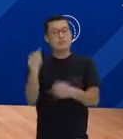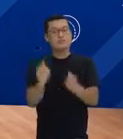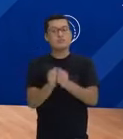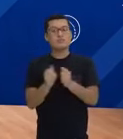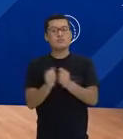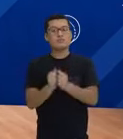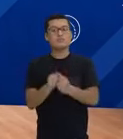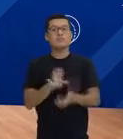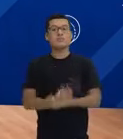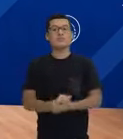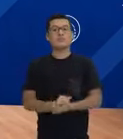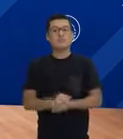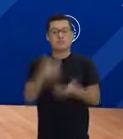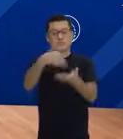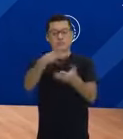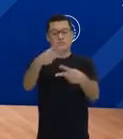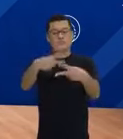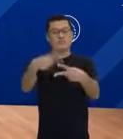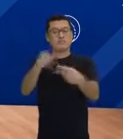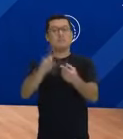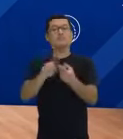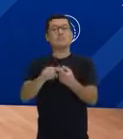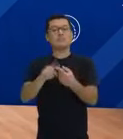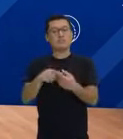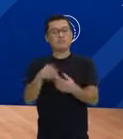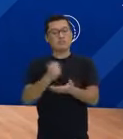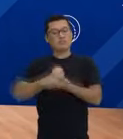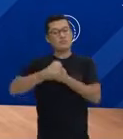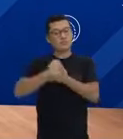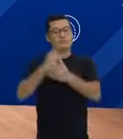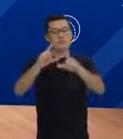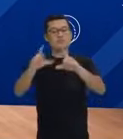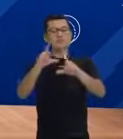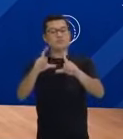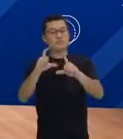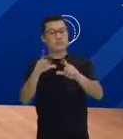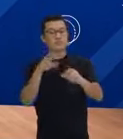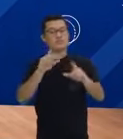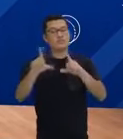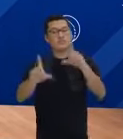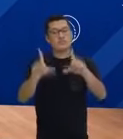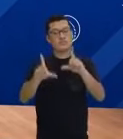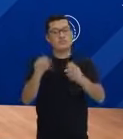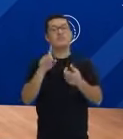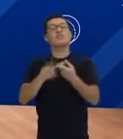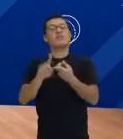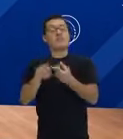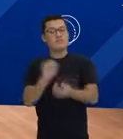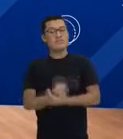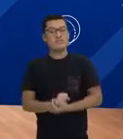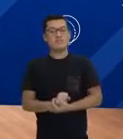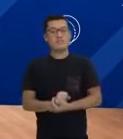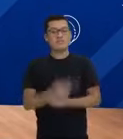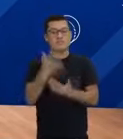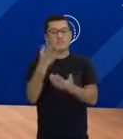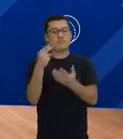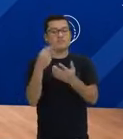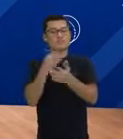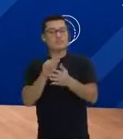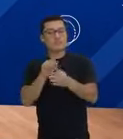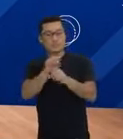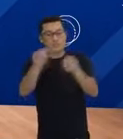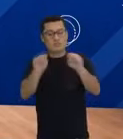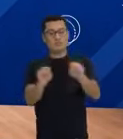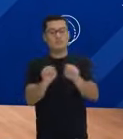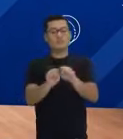do Pará por meio da secretaria educação e em parceria com a rede cultura de comunicação essas obras são produzidas no